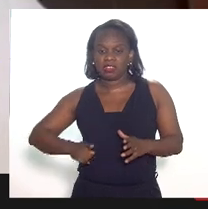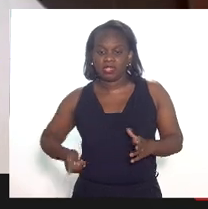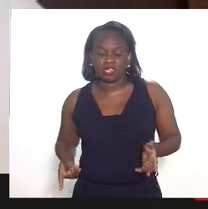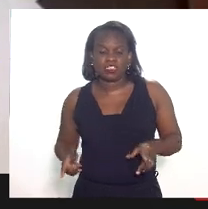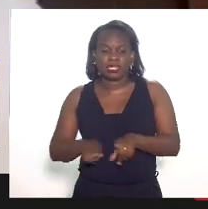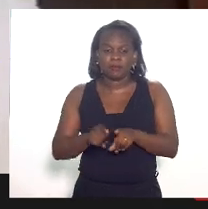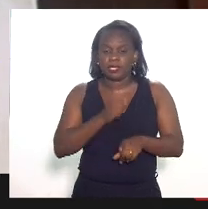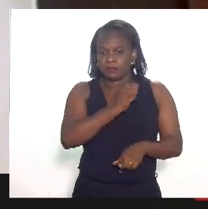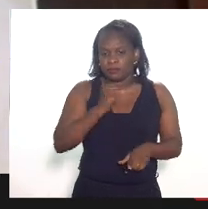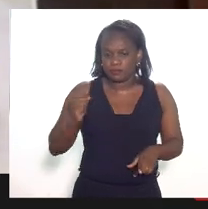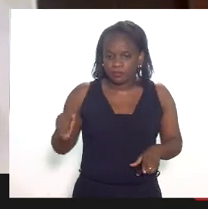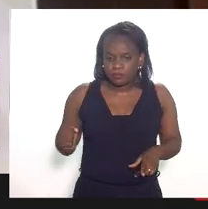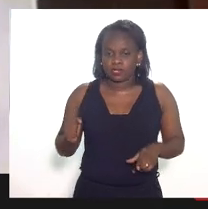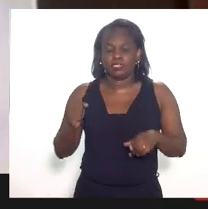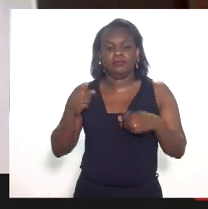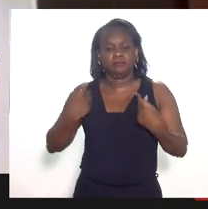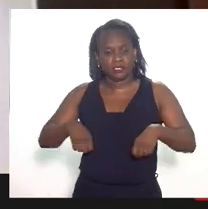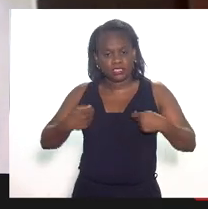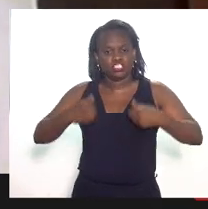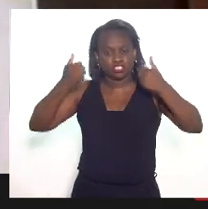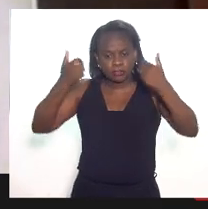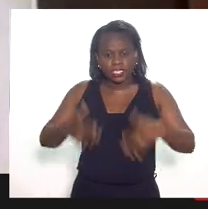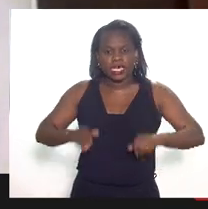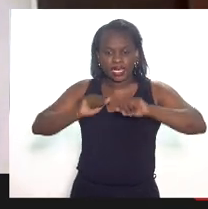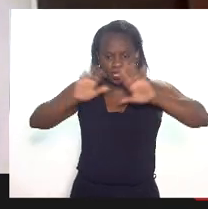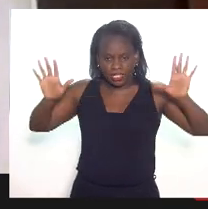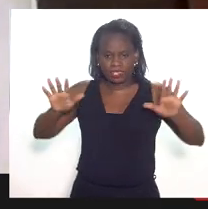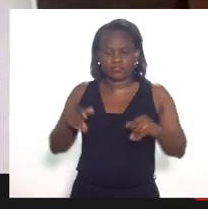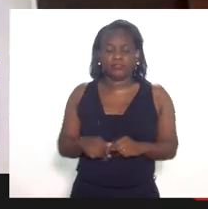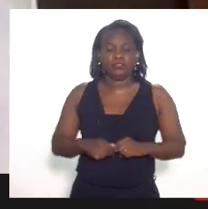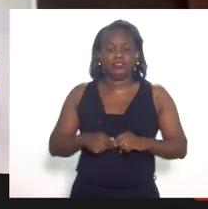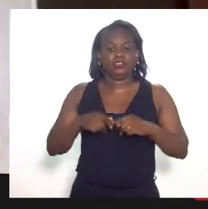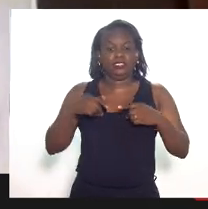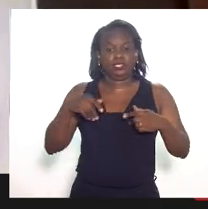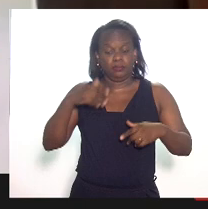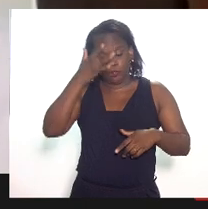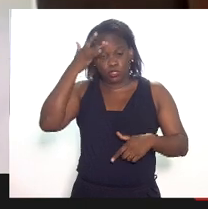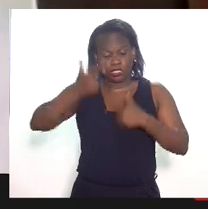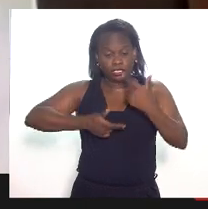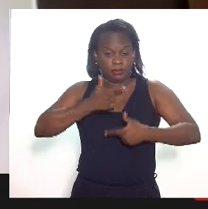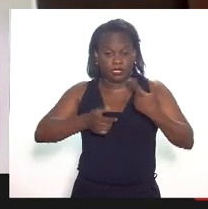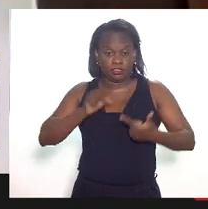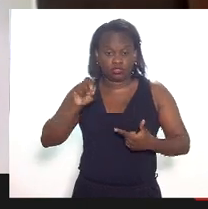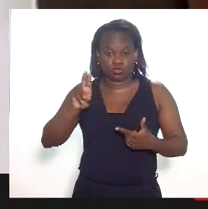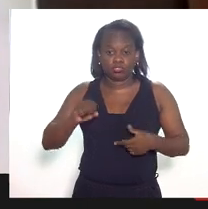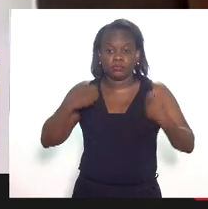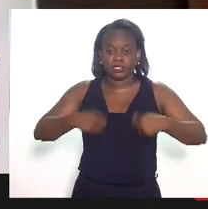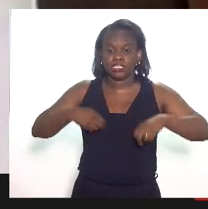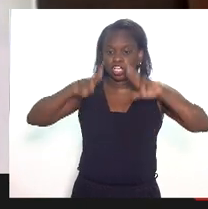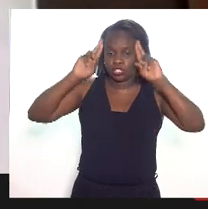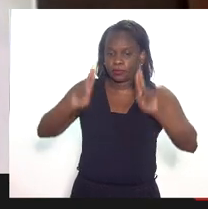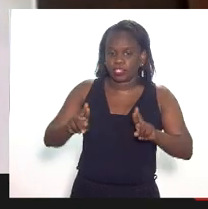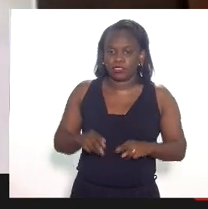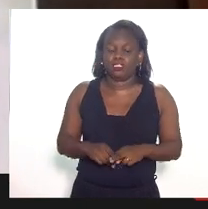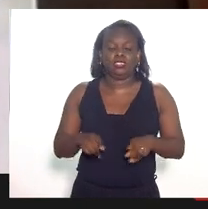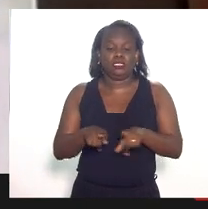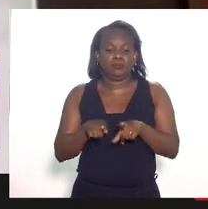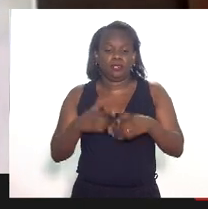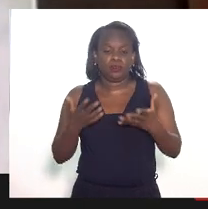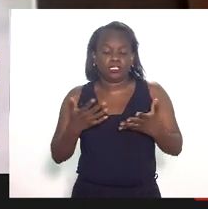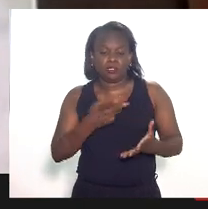e genocida. É preciso que isso seja dito com todas as letras. Os trabalhadores do SUS precisam ser respeitados. Eu queria, senhor